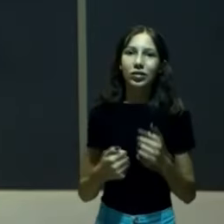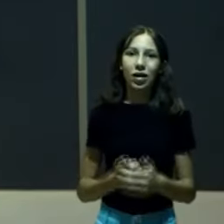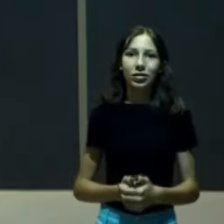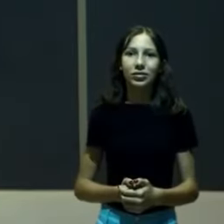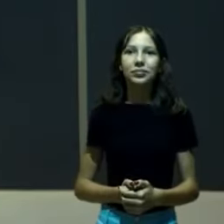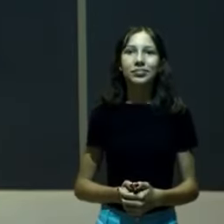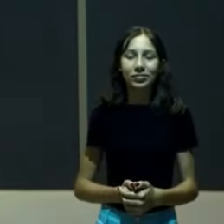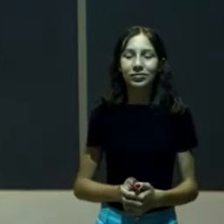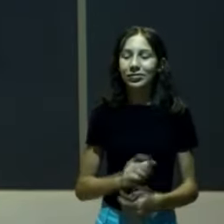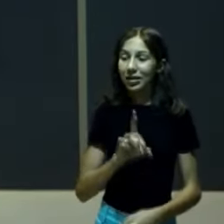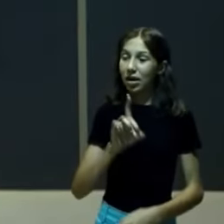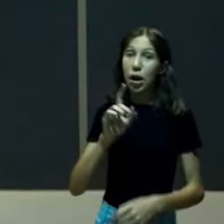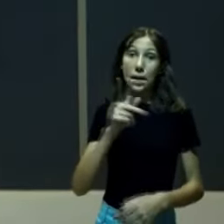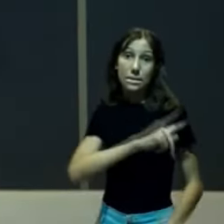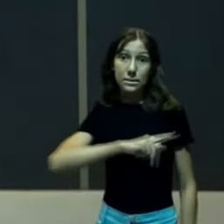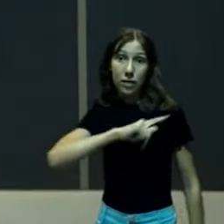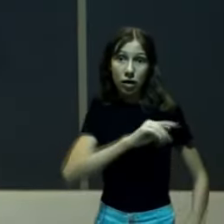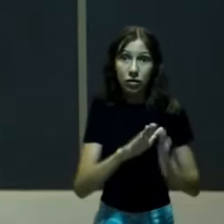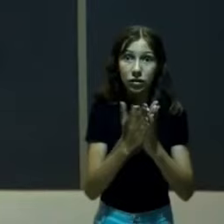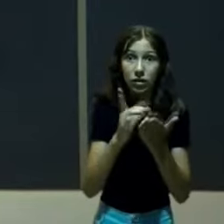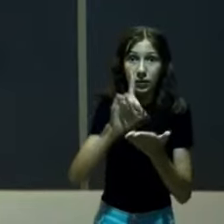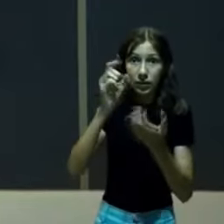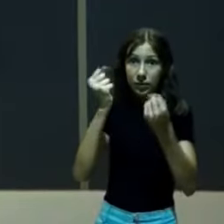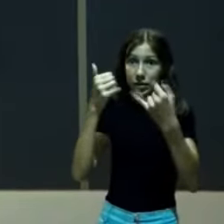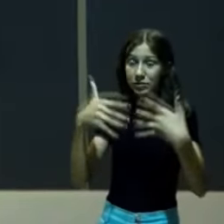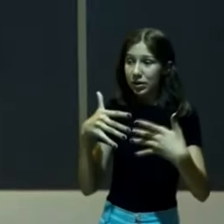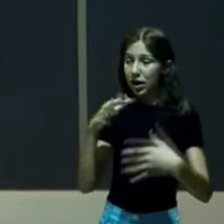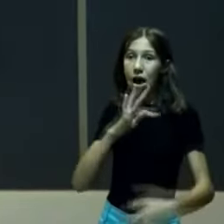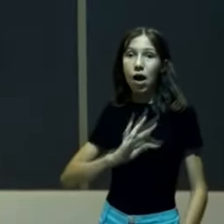Deus vai dar a vocês. Agora, entenda.